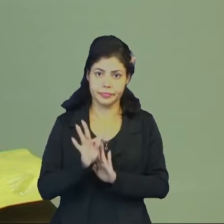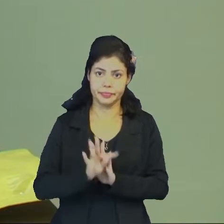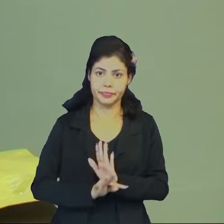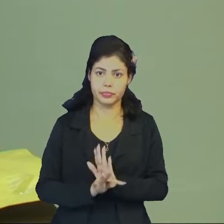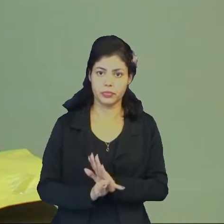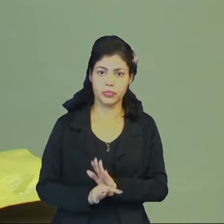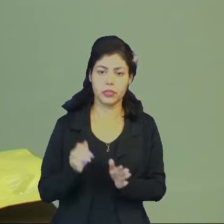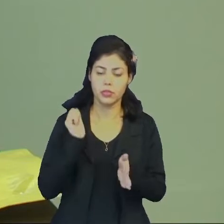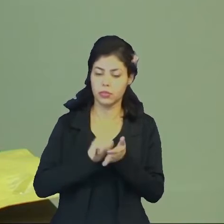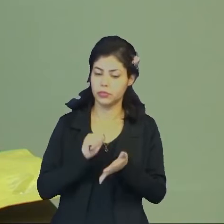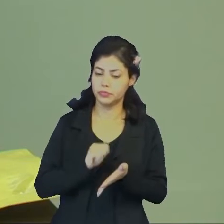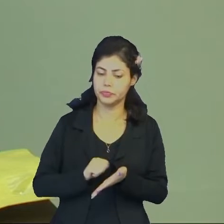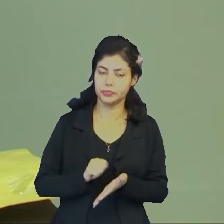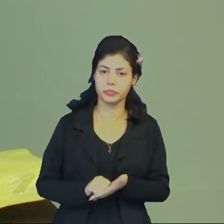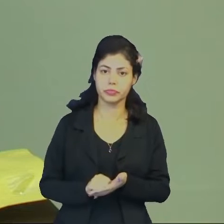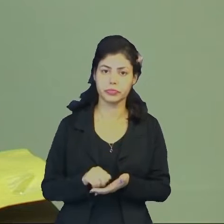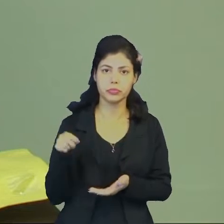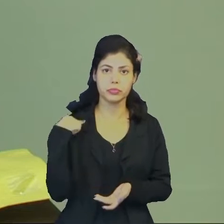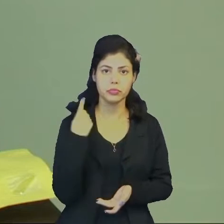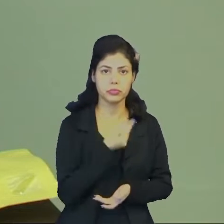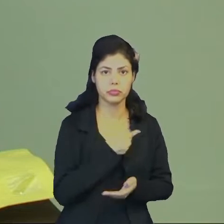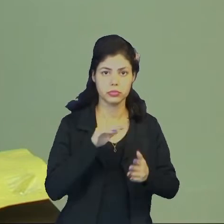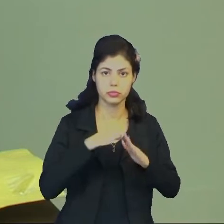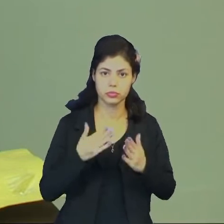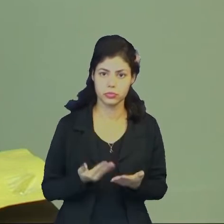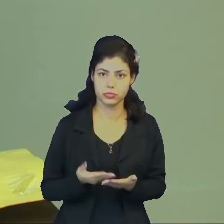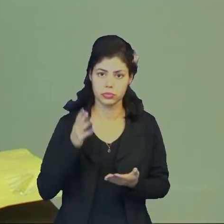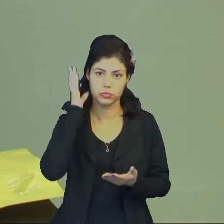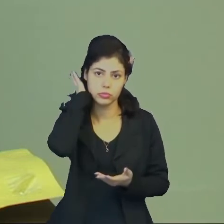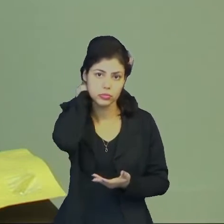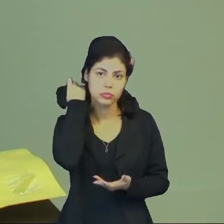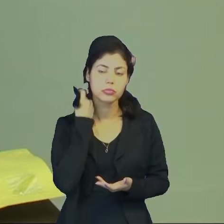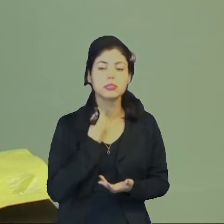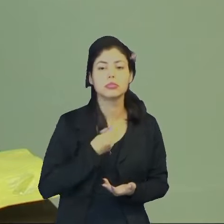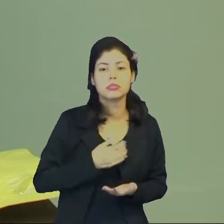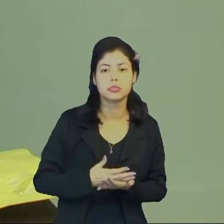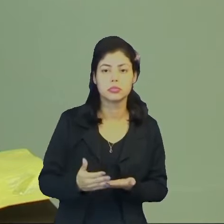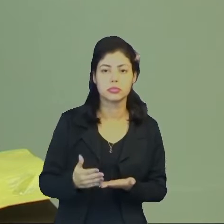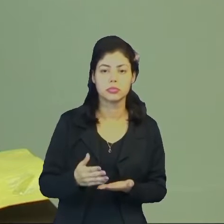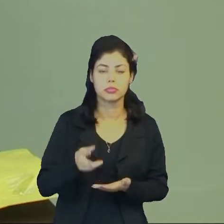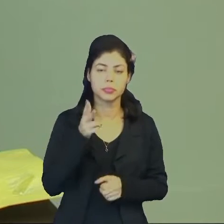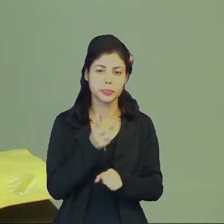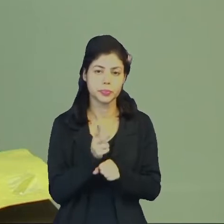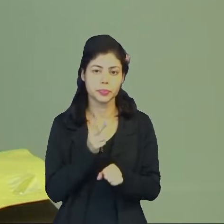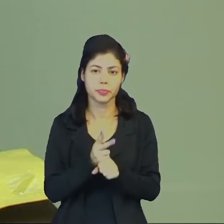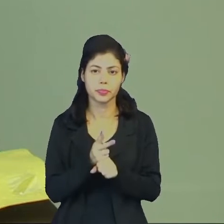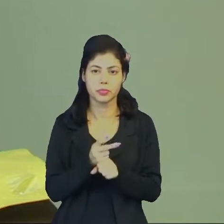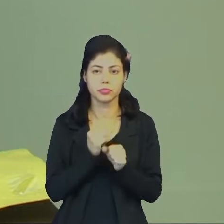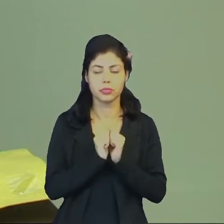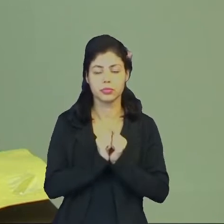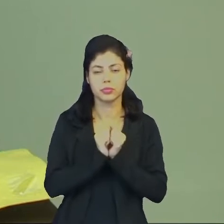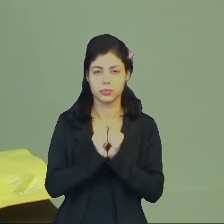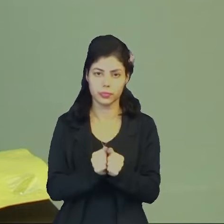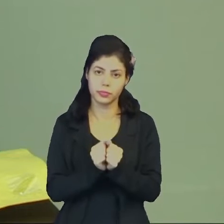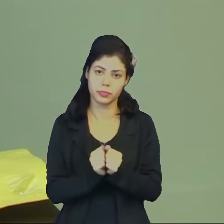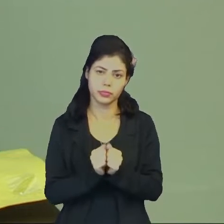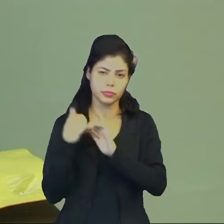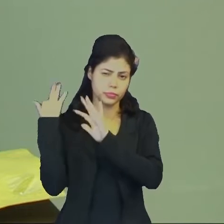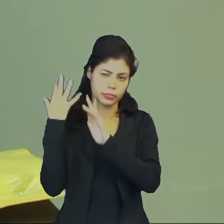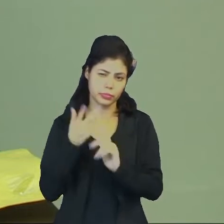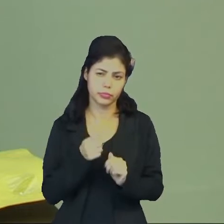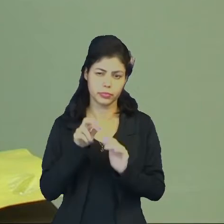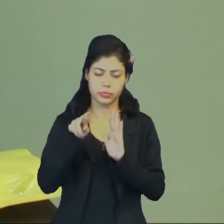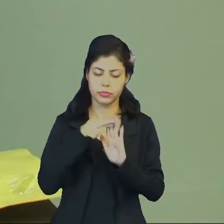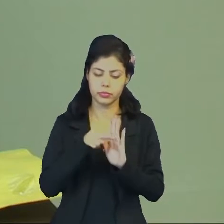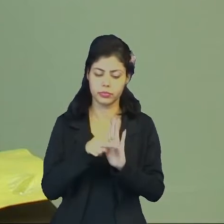vezes que temos em algumas atividades na escola, tá bom? Para a gente iniciar, vamos ver um vídeo juntos que vamos relembrar